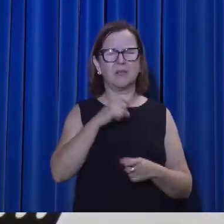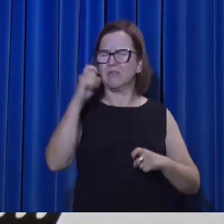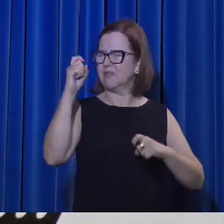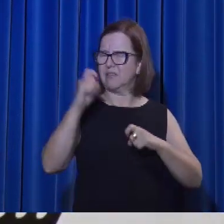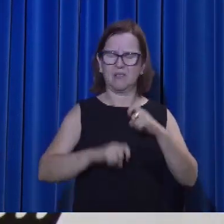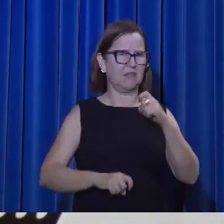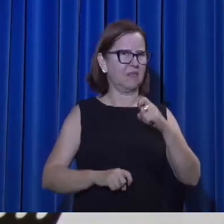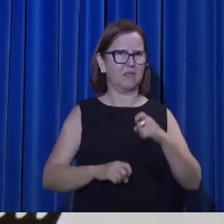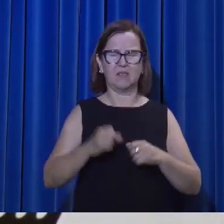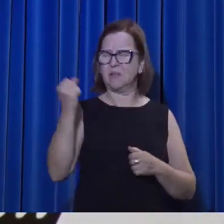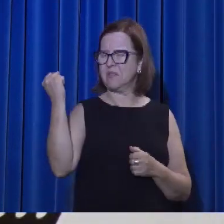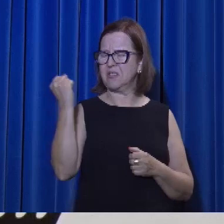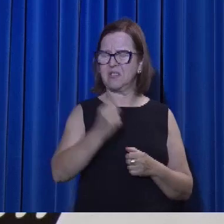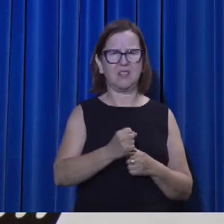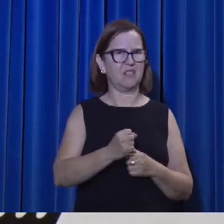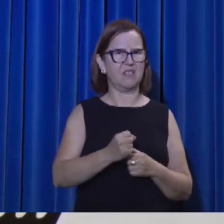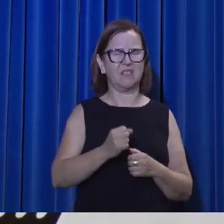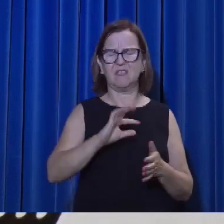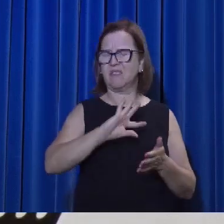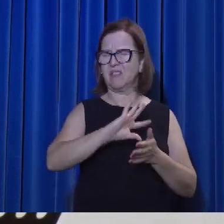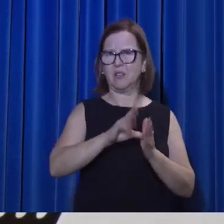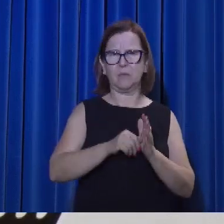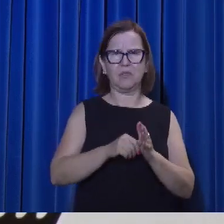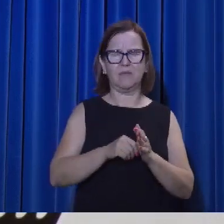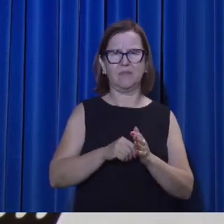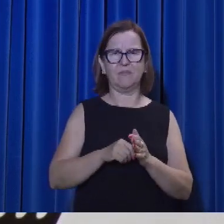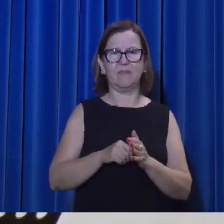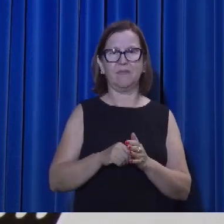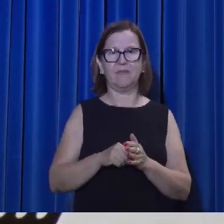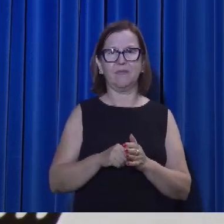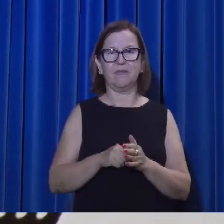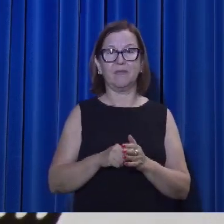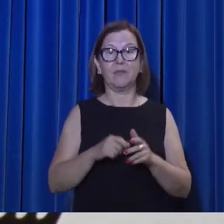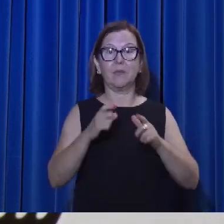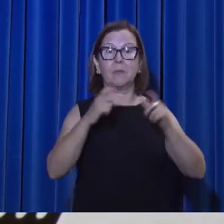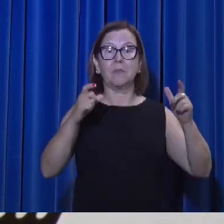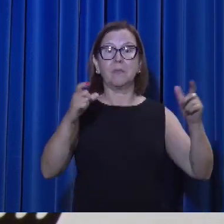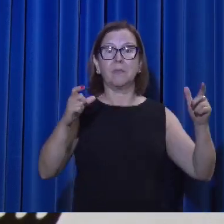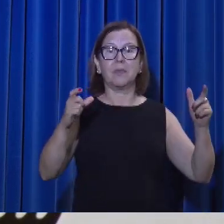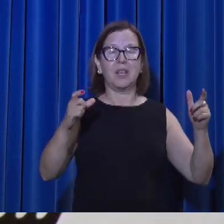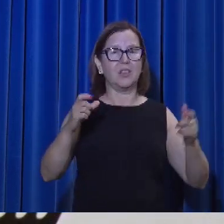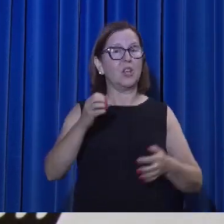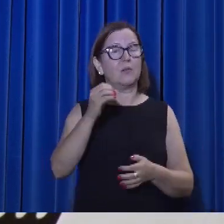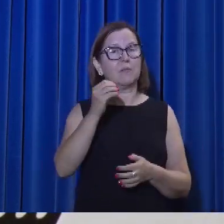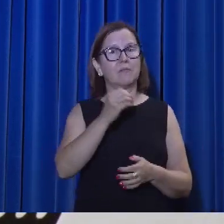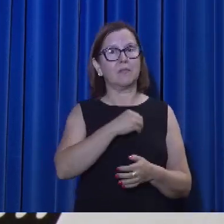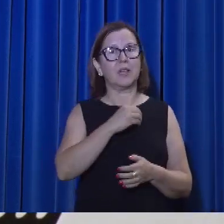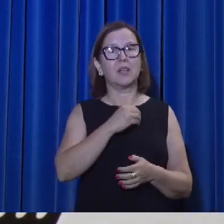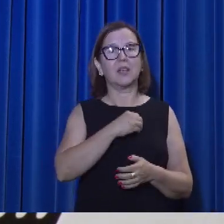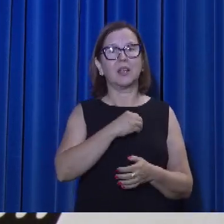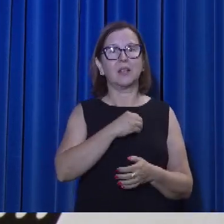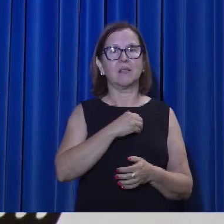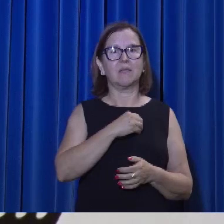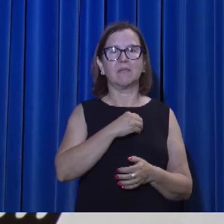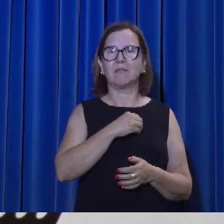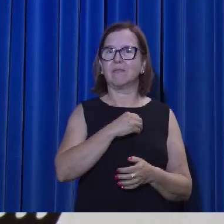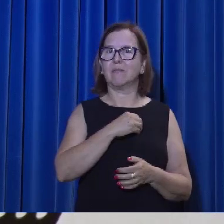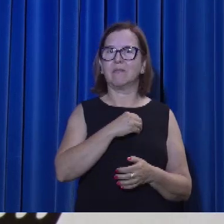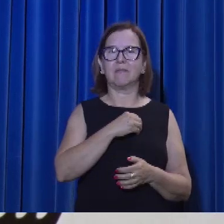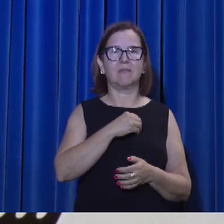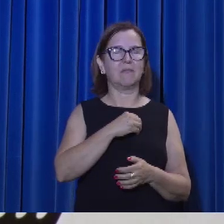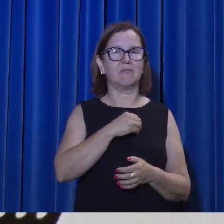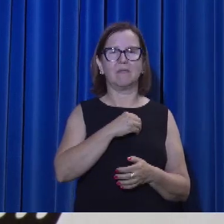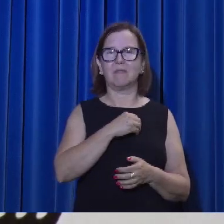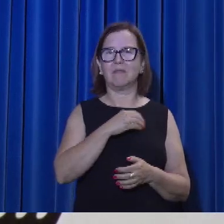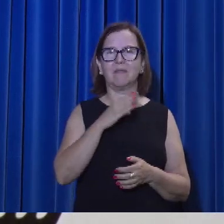não é matar, não é roubar, nada disso. O maior de todos os pecados, meus irmãos, é não conhecer a